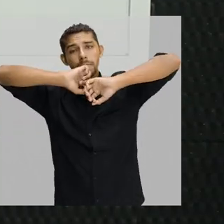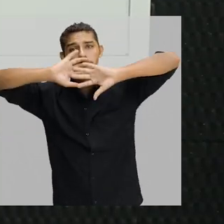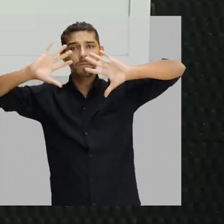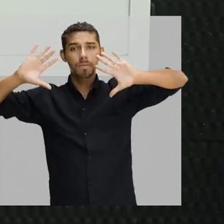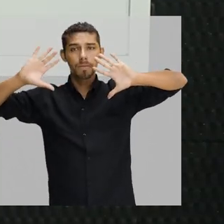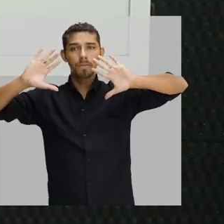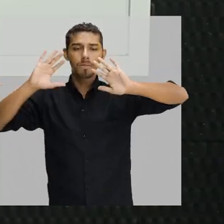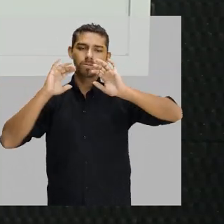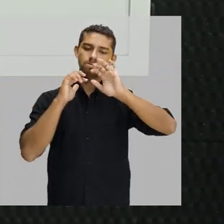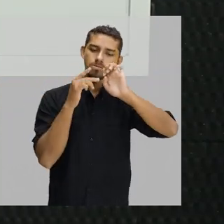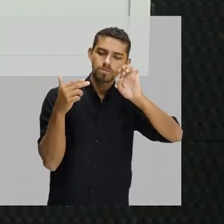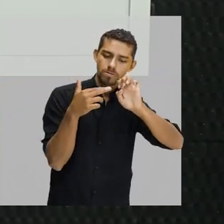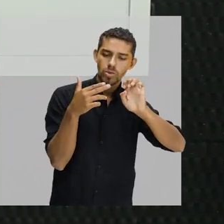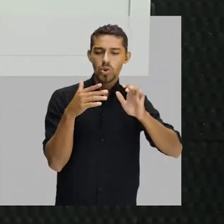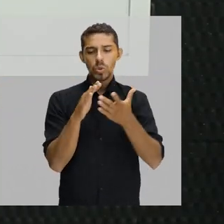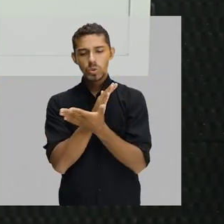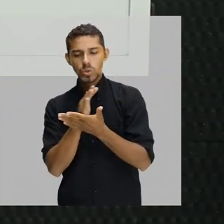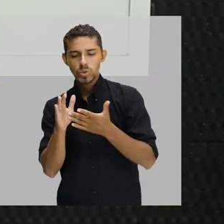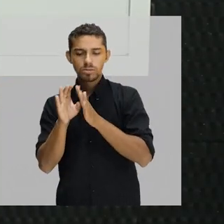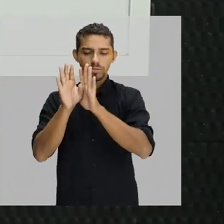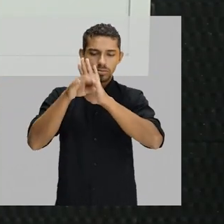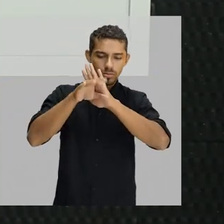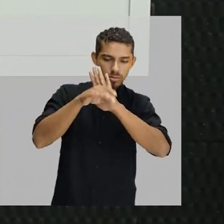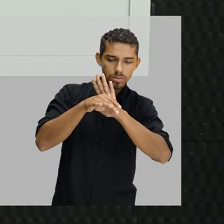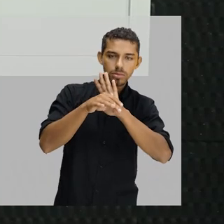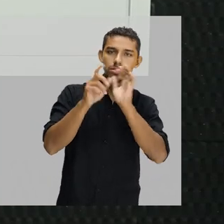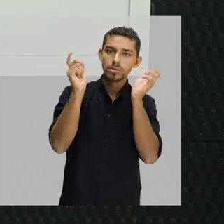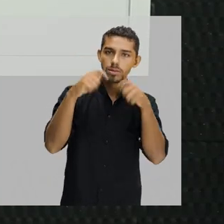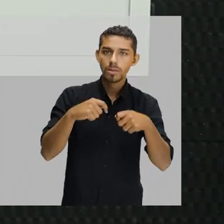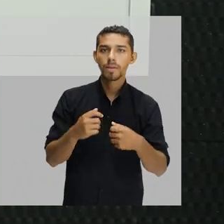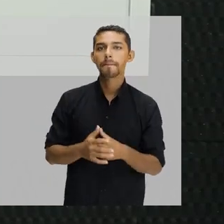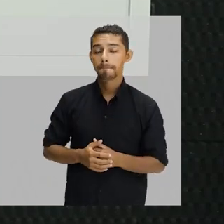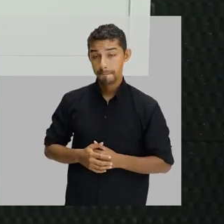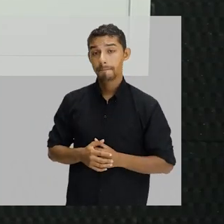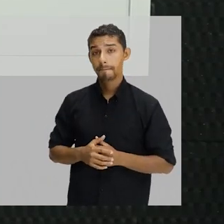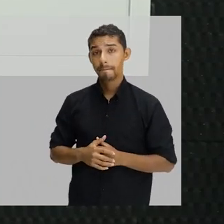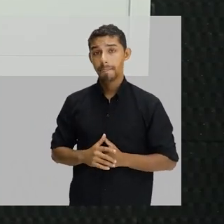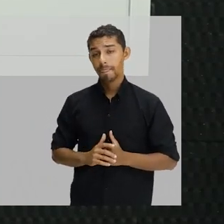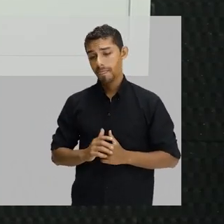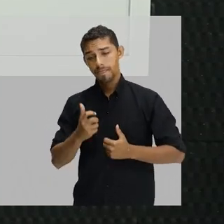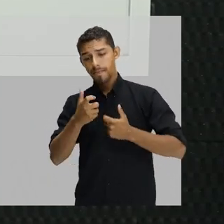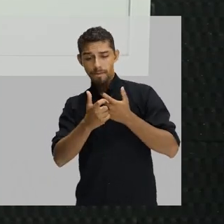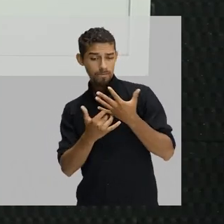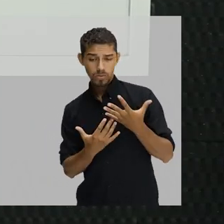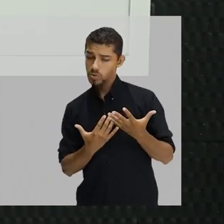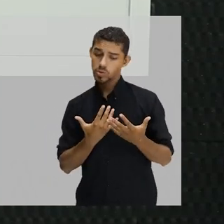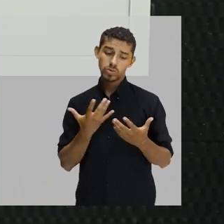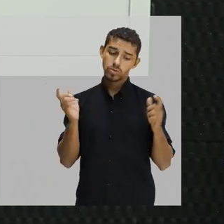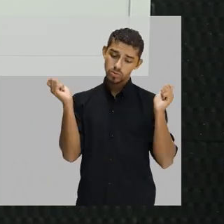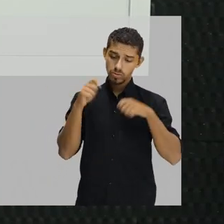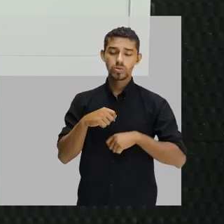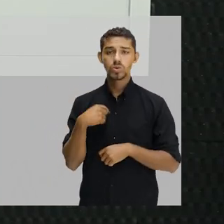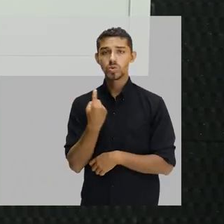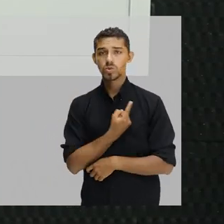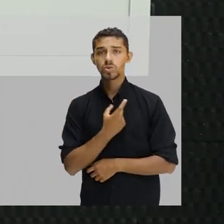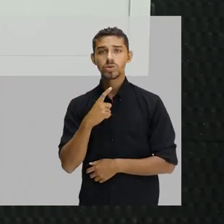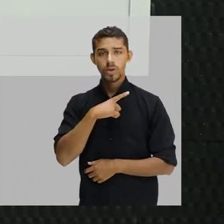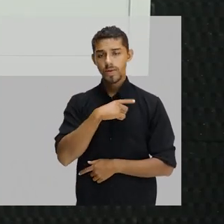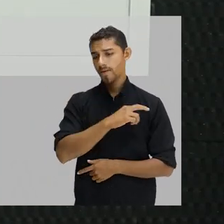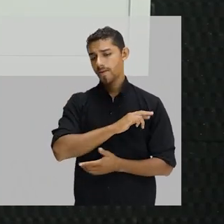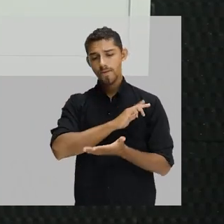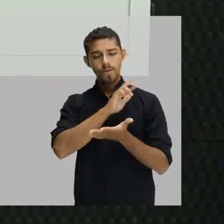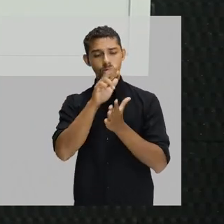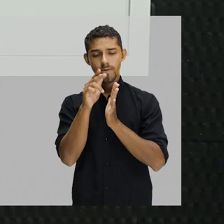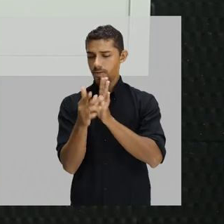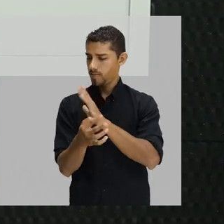que vocês conheçam alguns conceitos. E aqui os basilares da coisa, né, sem os quais não funciona. Nós temos várias